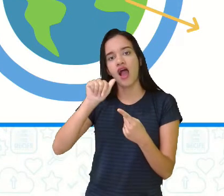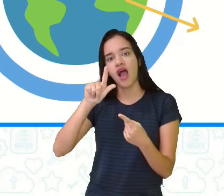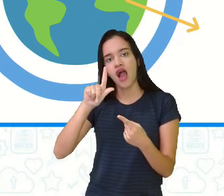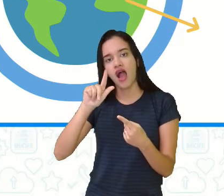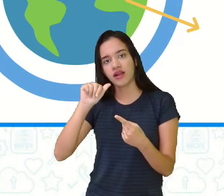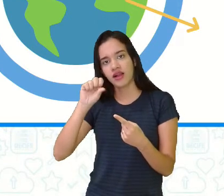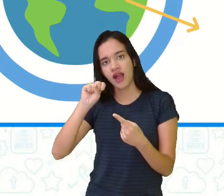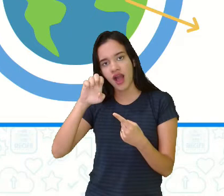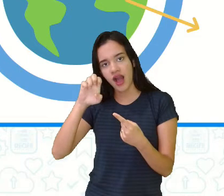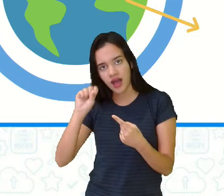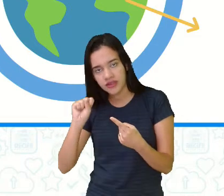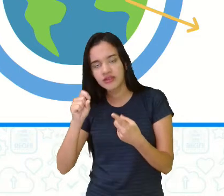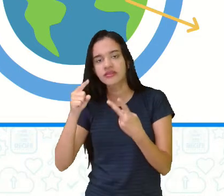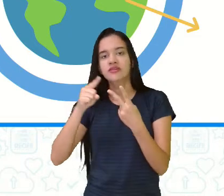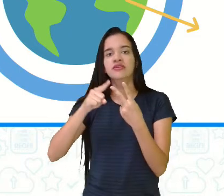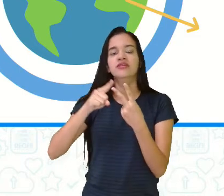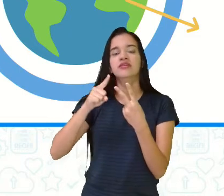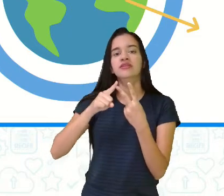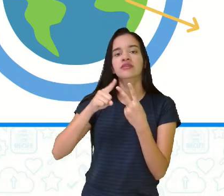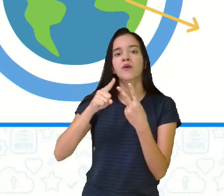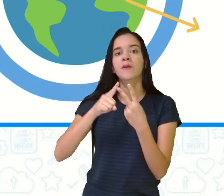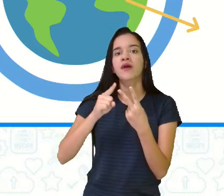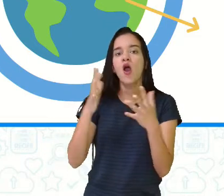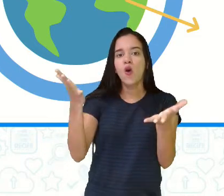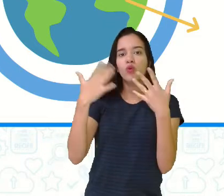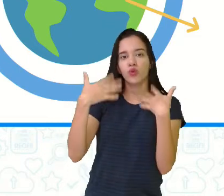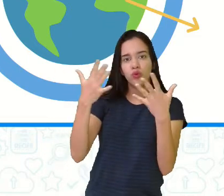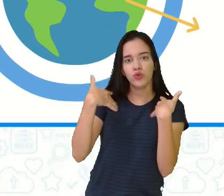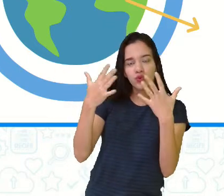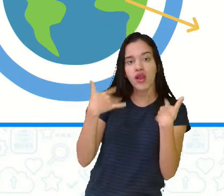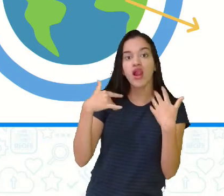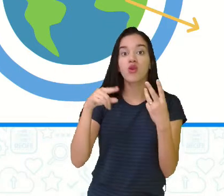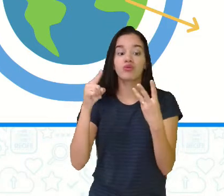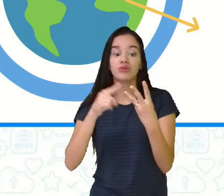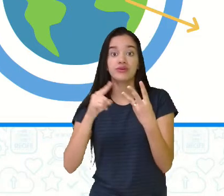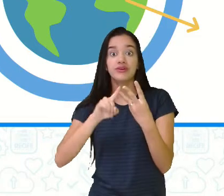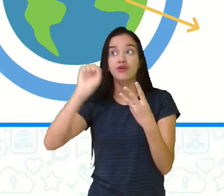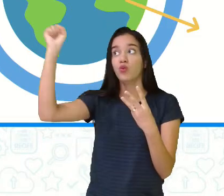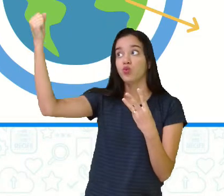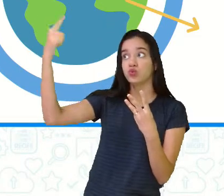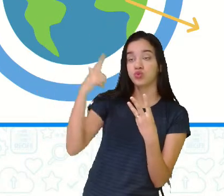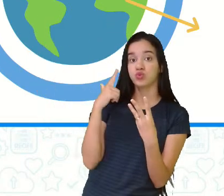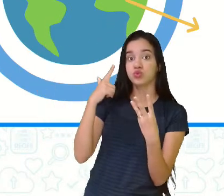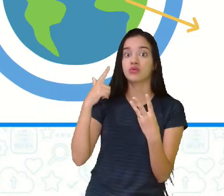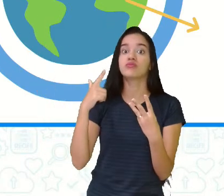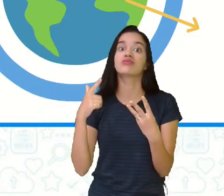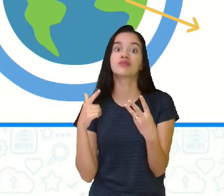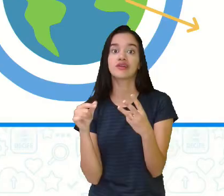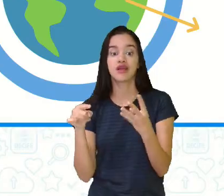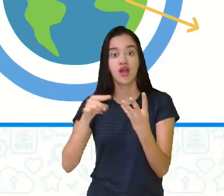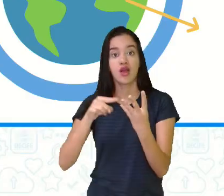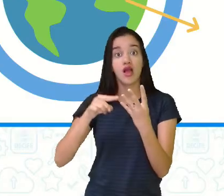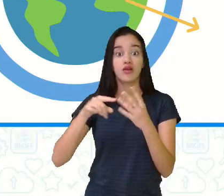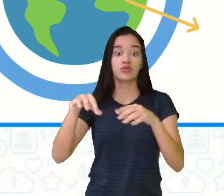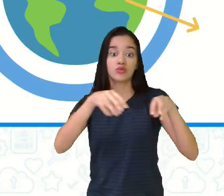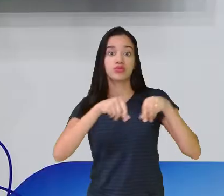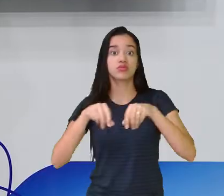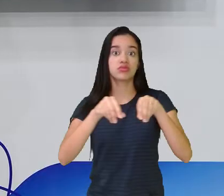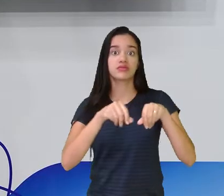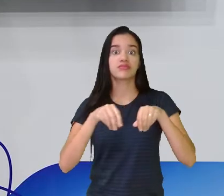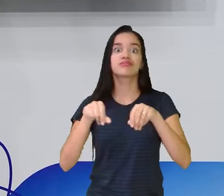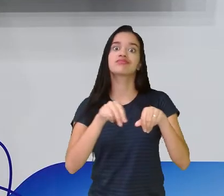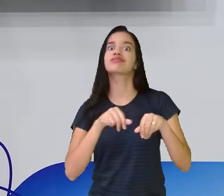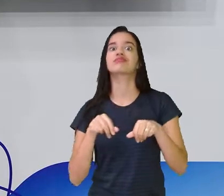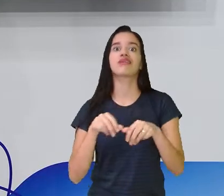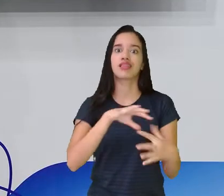atmosfera bloqueia o calor emitido pelo Sol e prende na superfície terrestre, aumentando a temperatura média